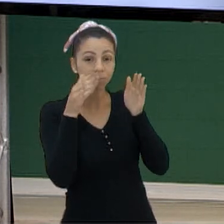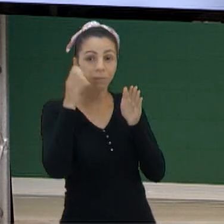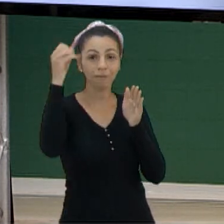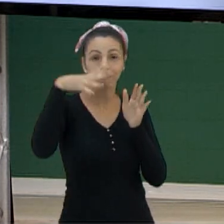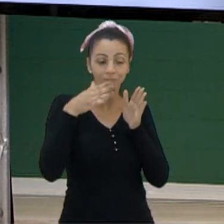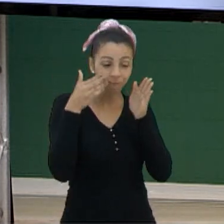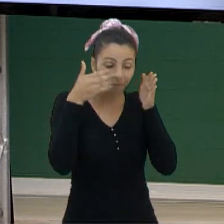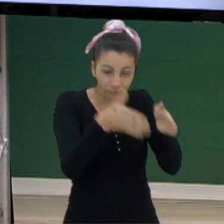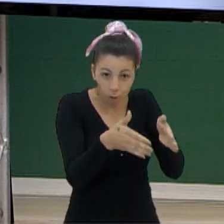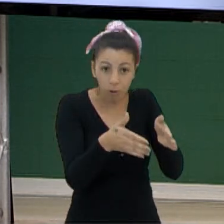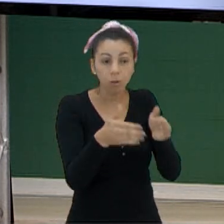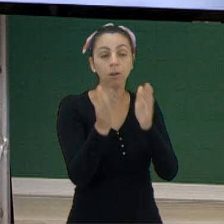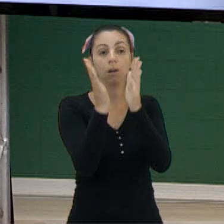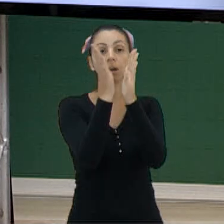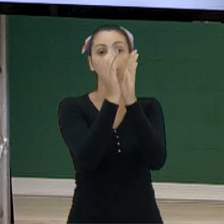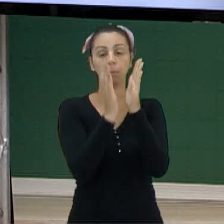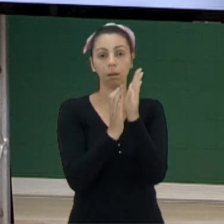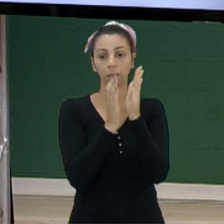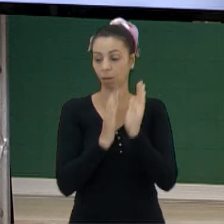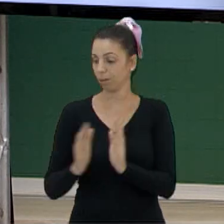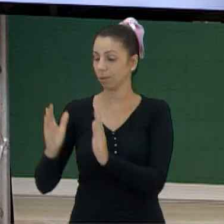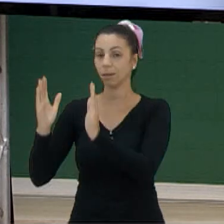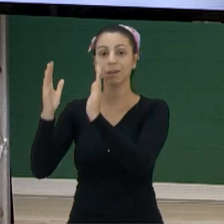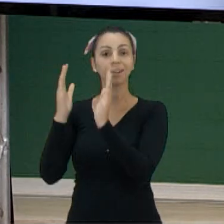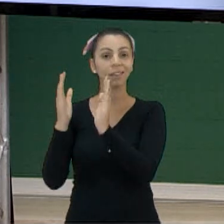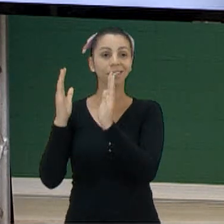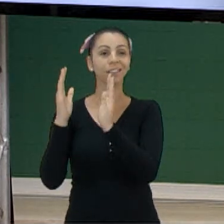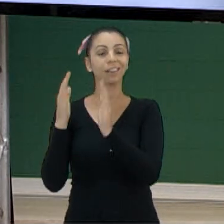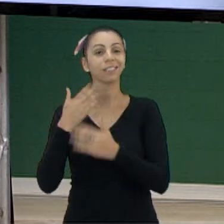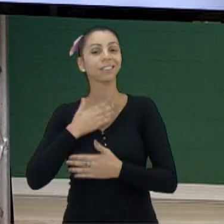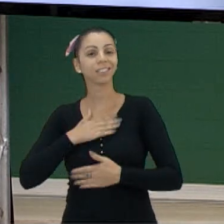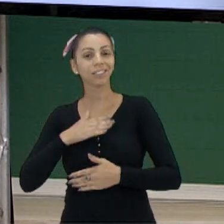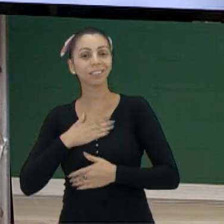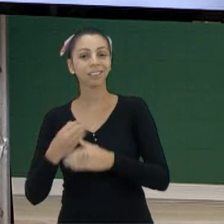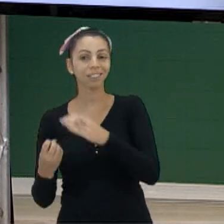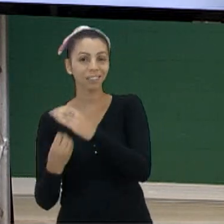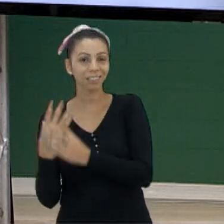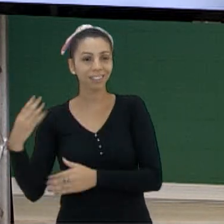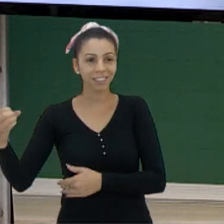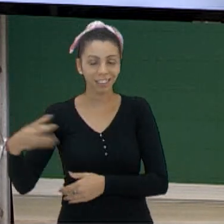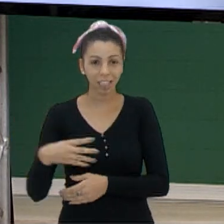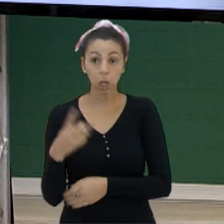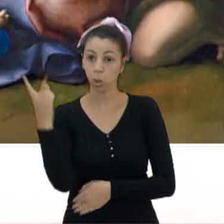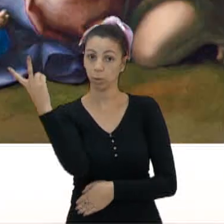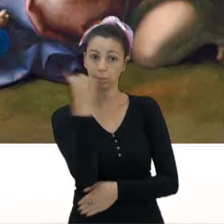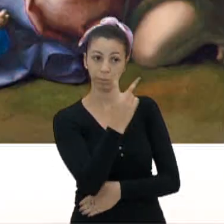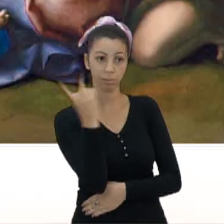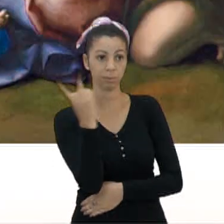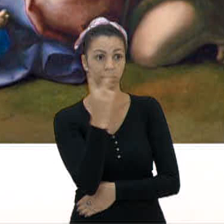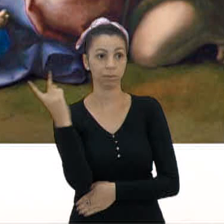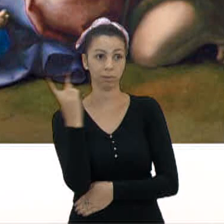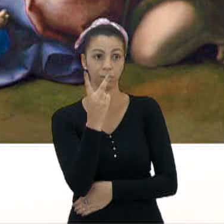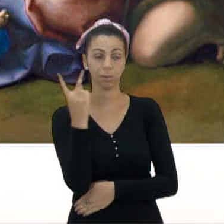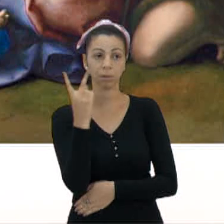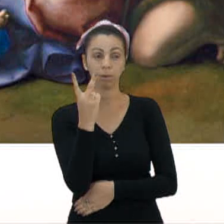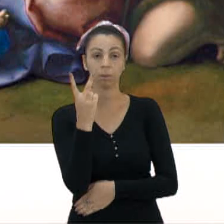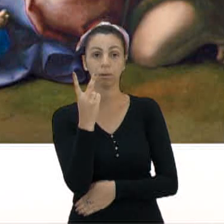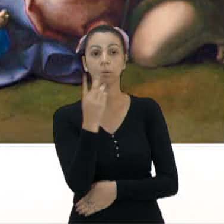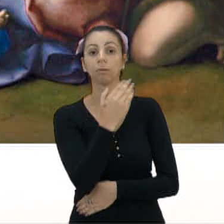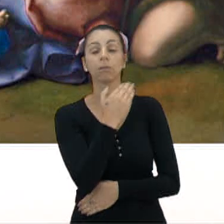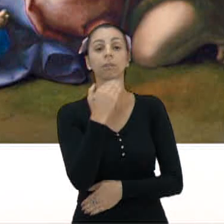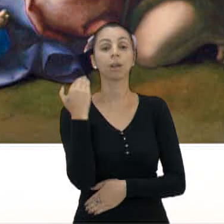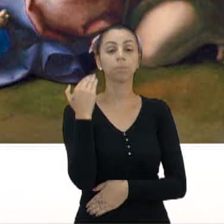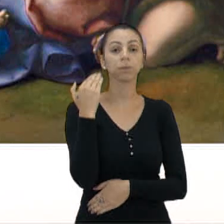Barroco. Essa tranquilidade é Renascimento. Tá? São duas obras, a gente está falando da Decapitação de São